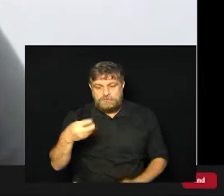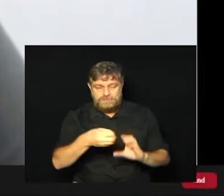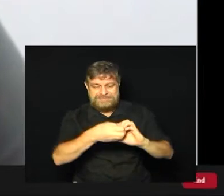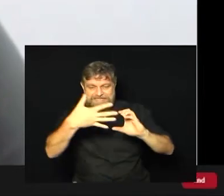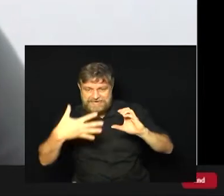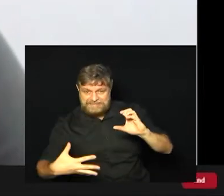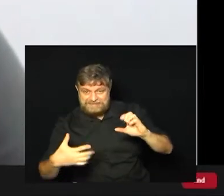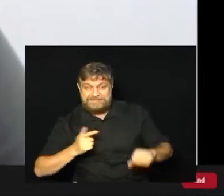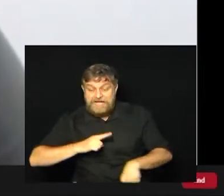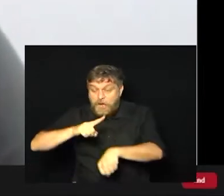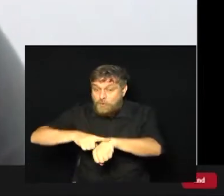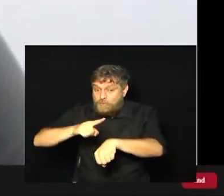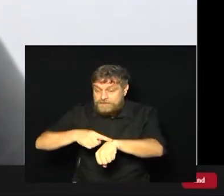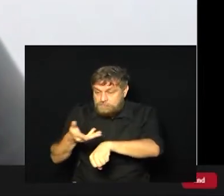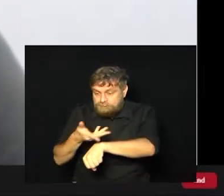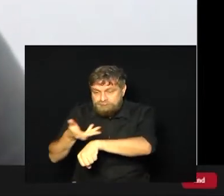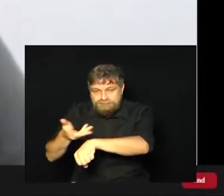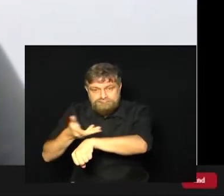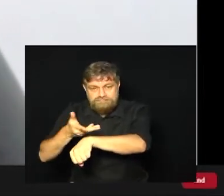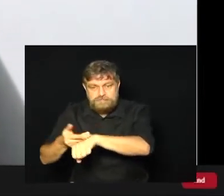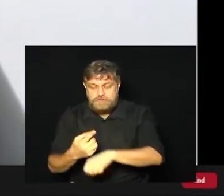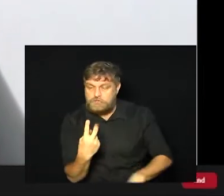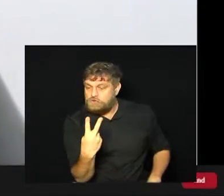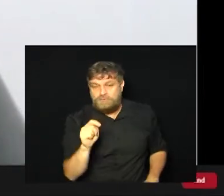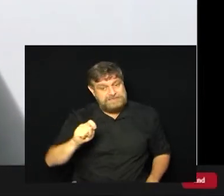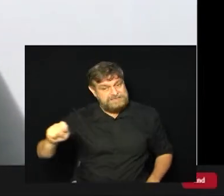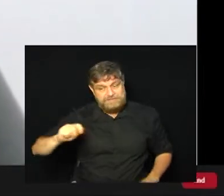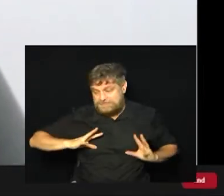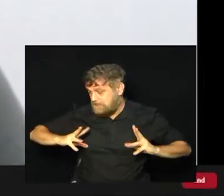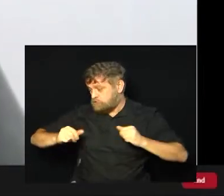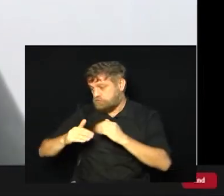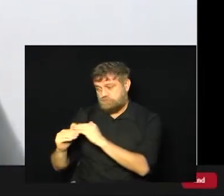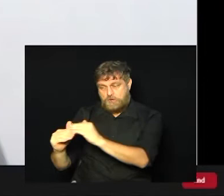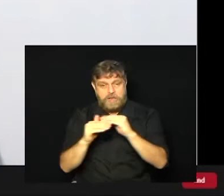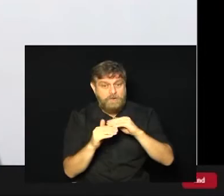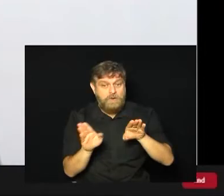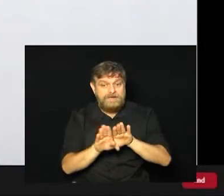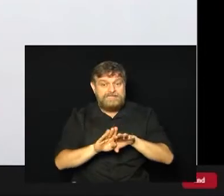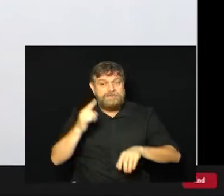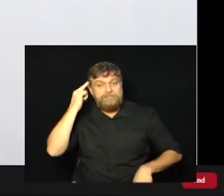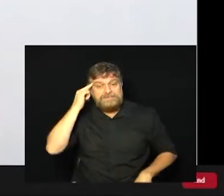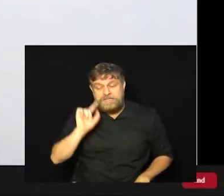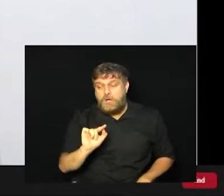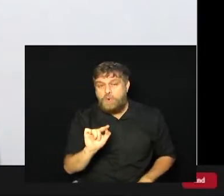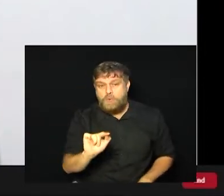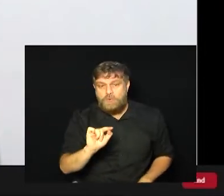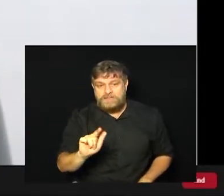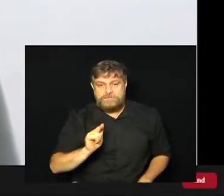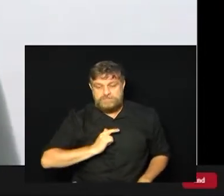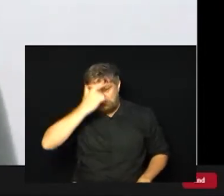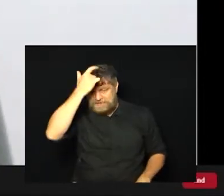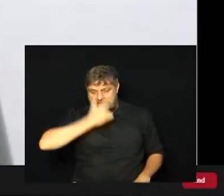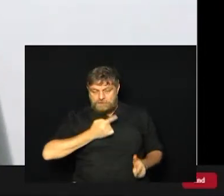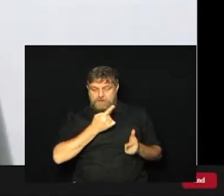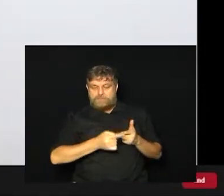A escassez do tempo, né, eram 12 meses para todo mundo, e a questão de que Se eu estava com um